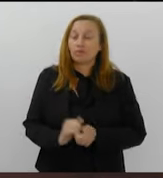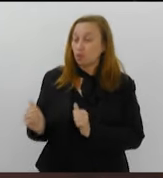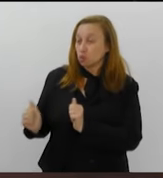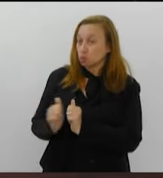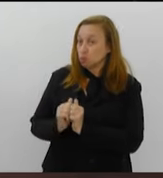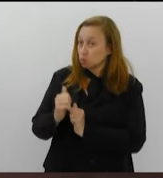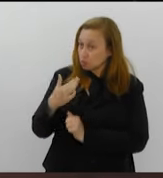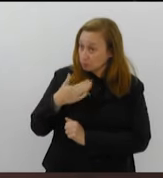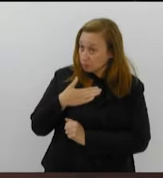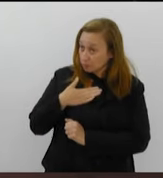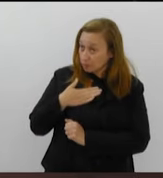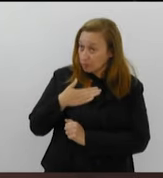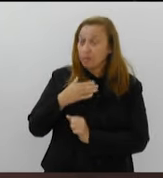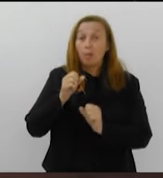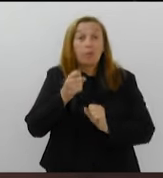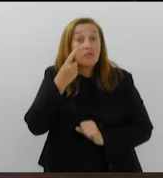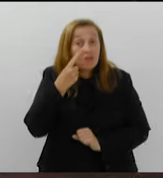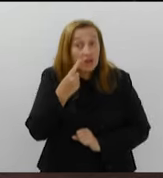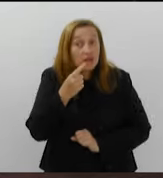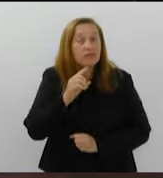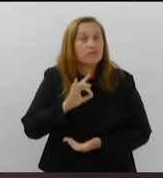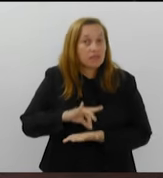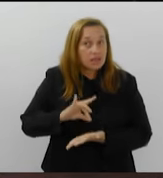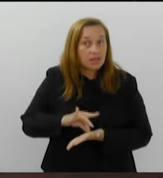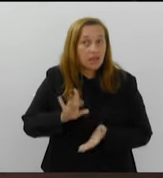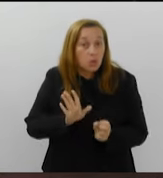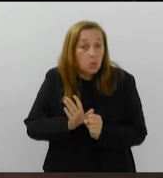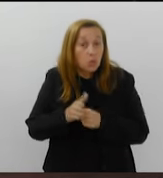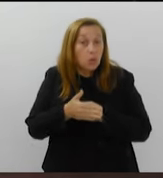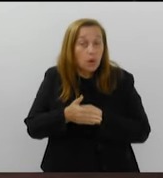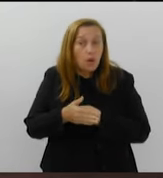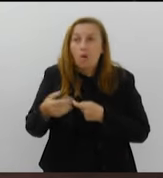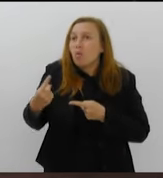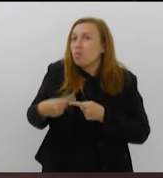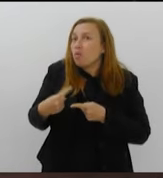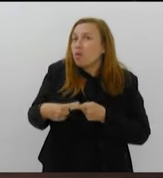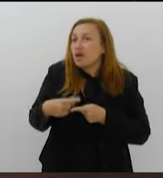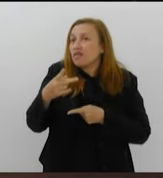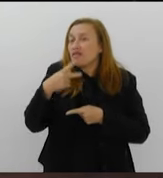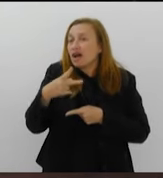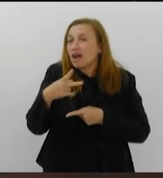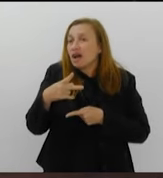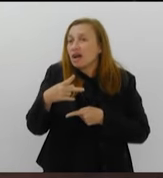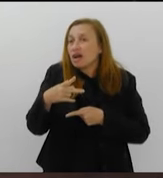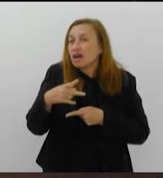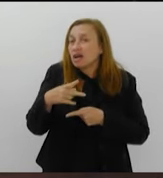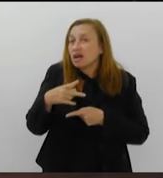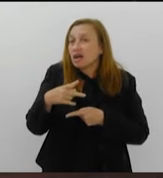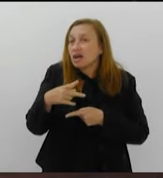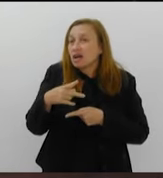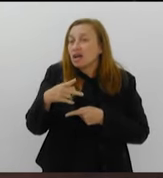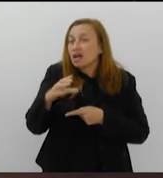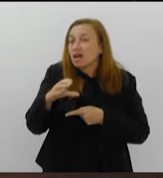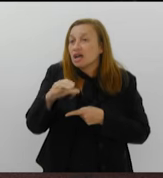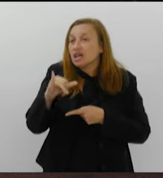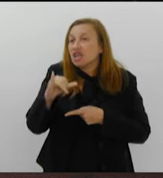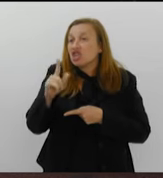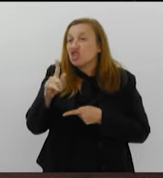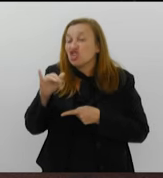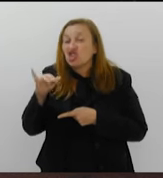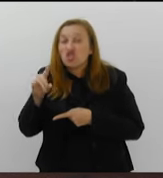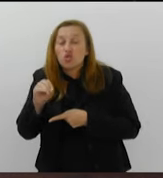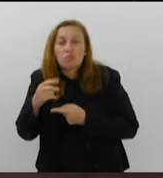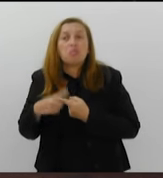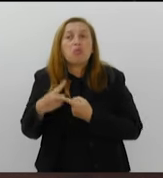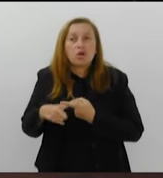comigo, pôde ver realmente sigilo. O porquê que ele fala tanto, eles falam do sigilo.